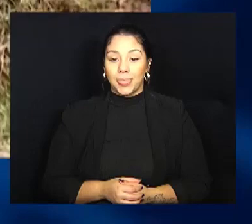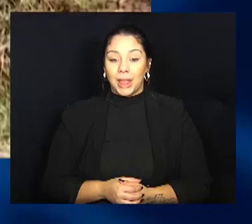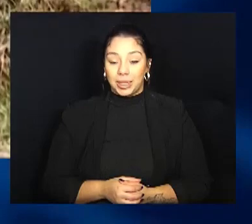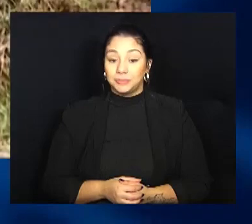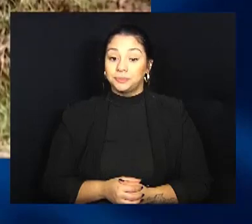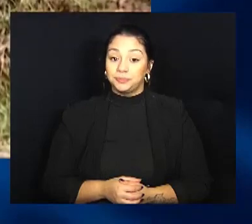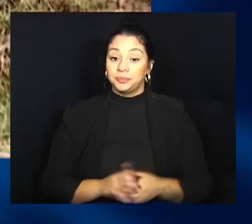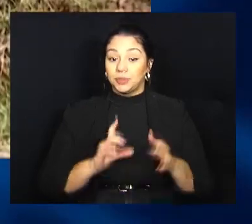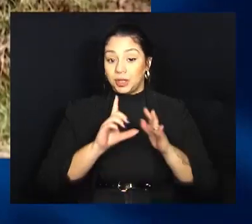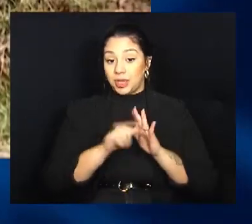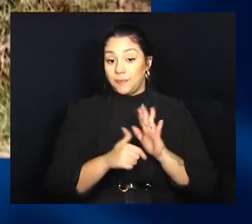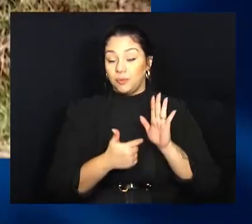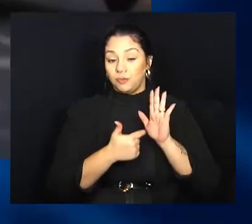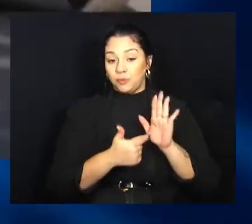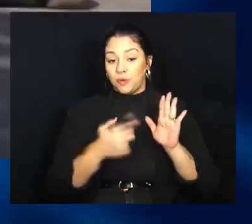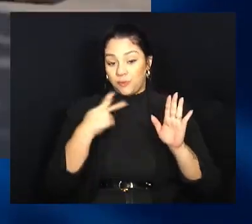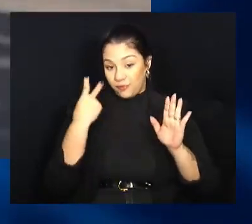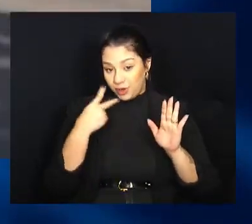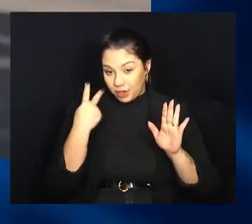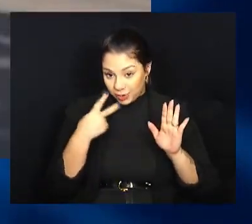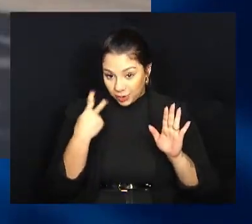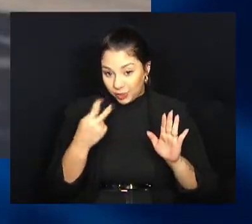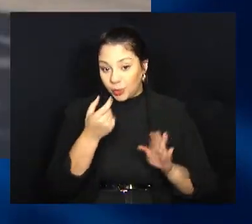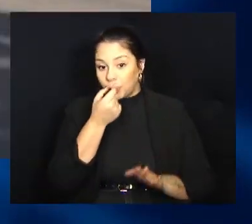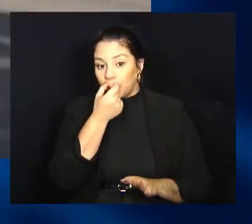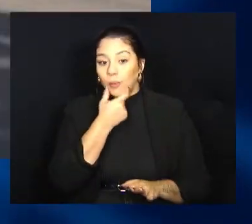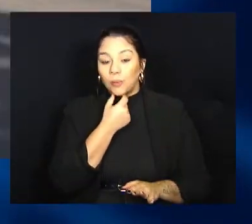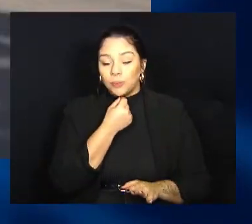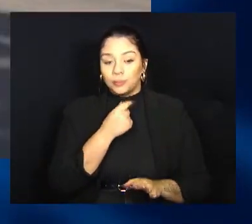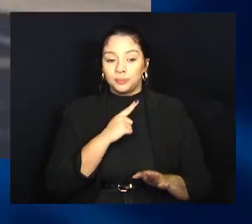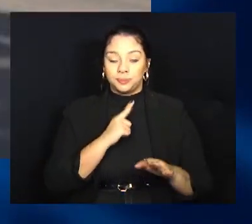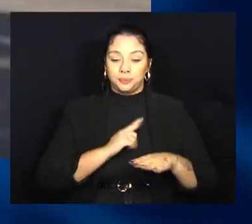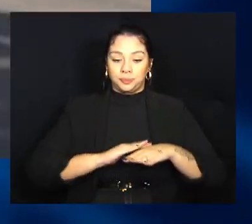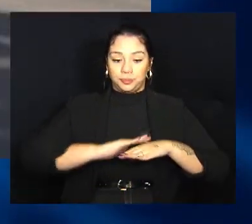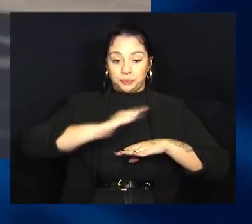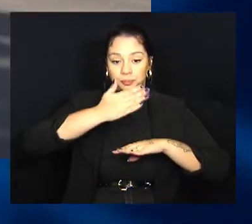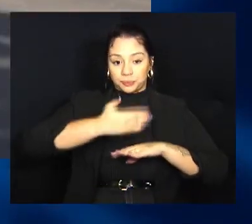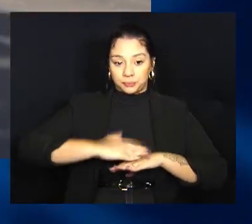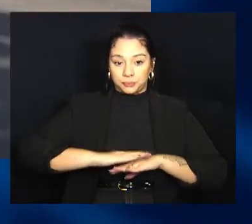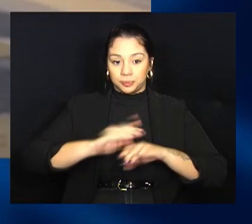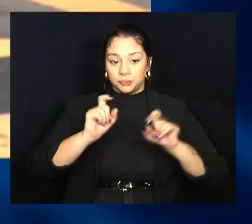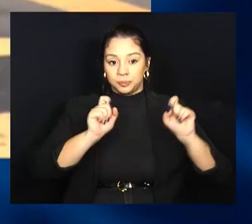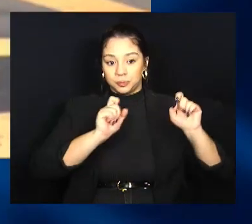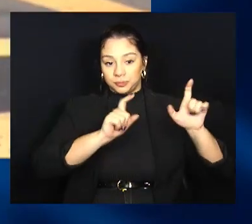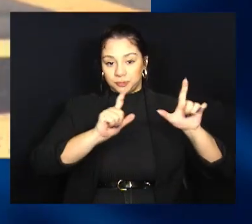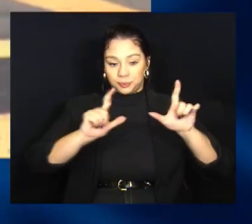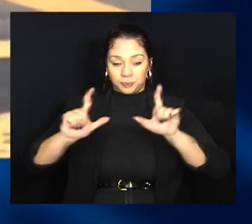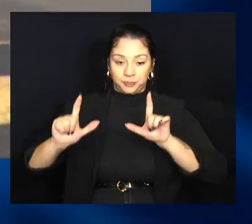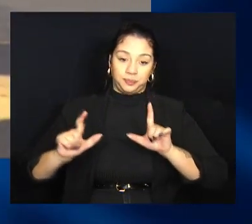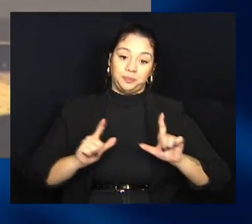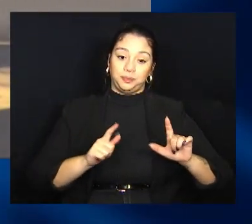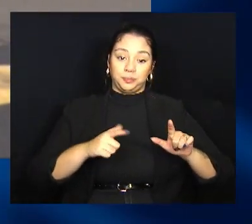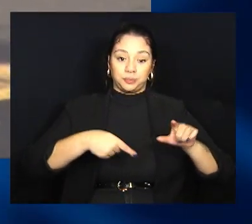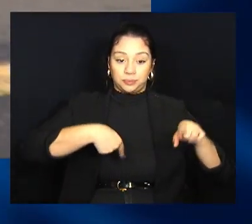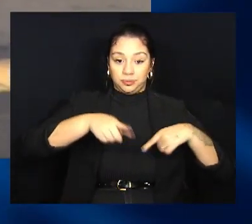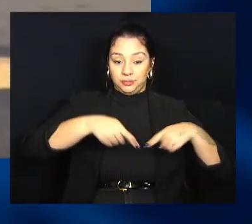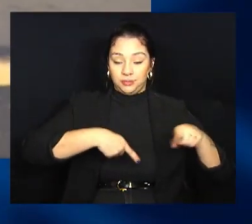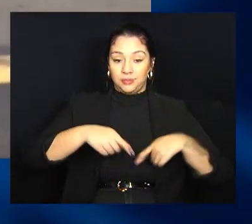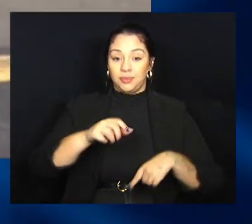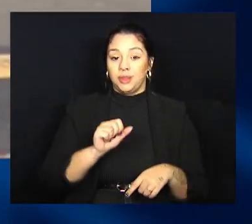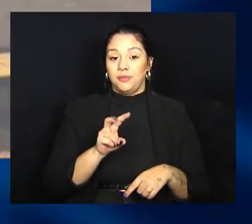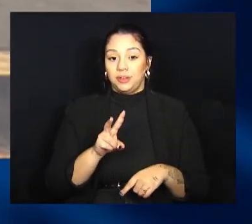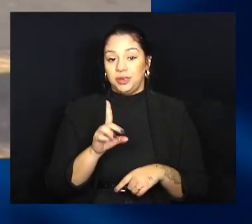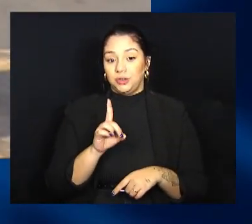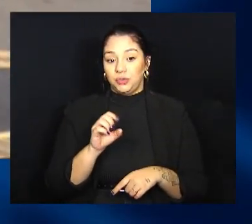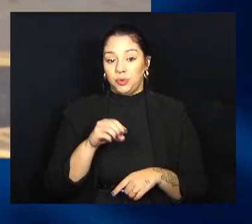Após indicação do vereador Marrom Cunha, é instalada lombada e sinalização de trânsito na Avenida